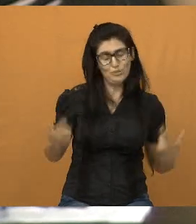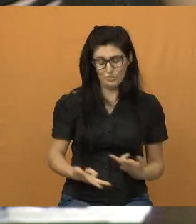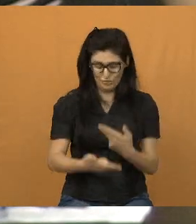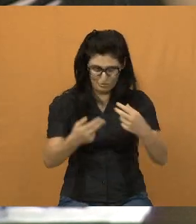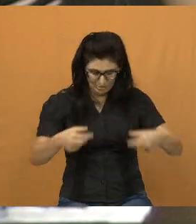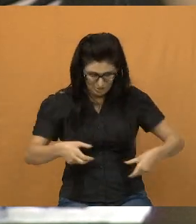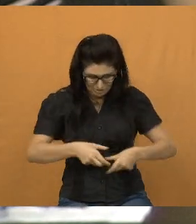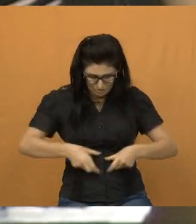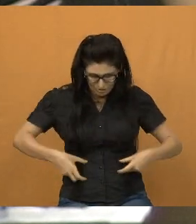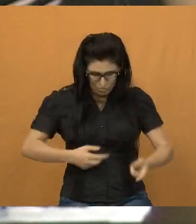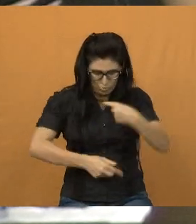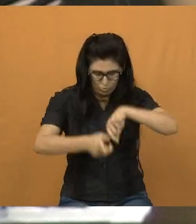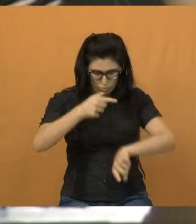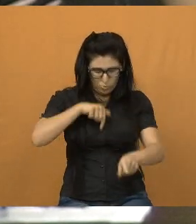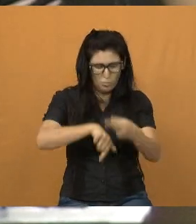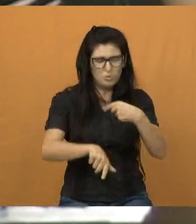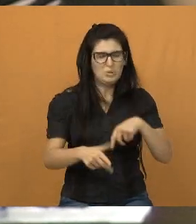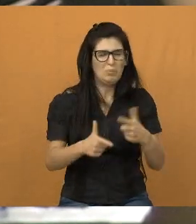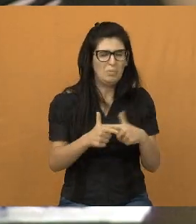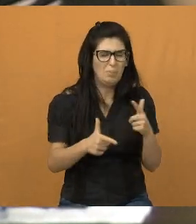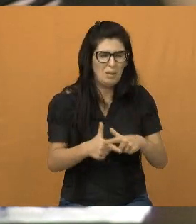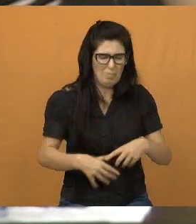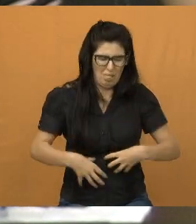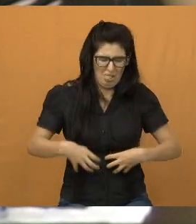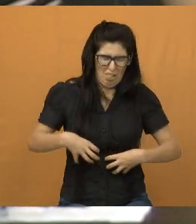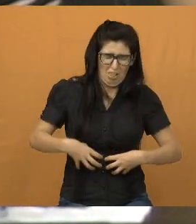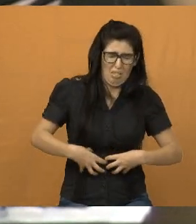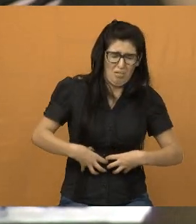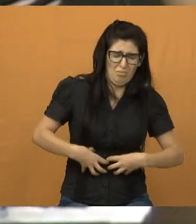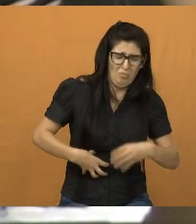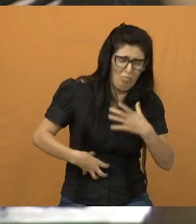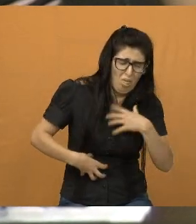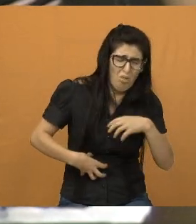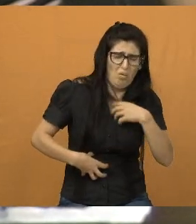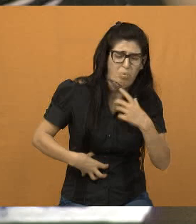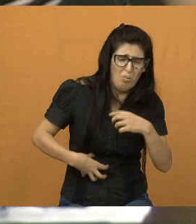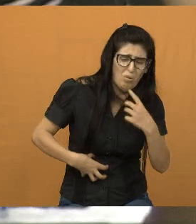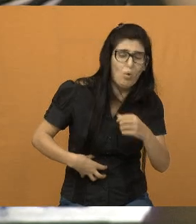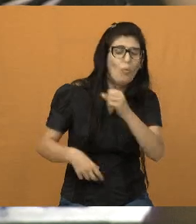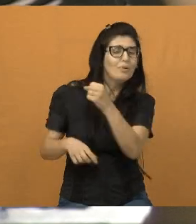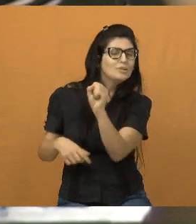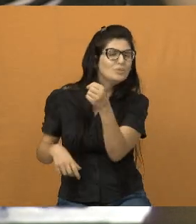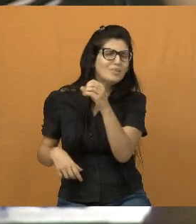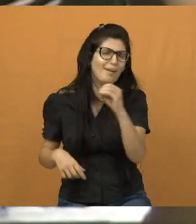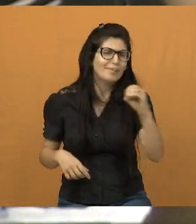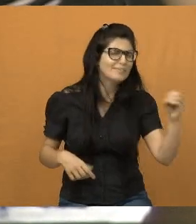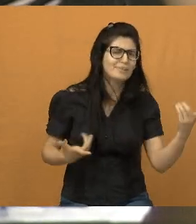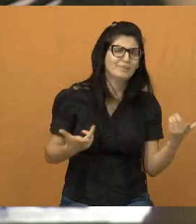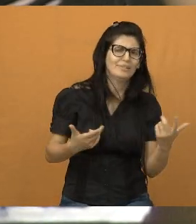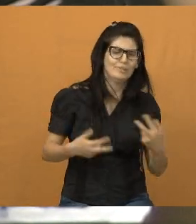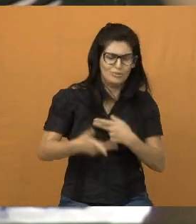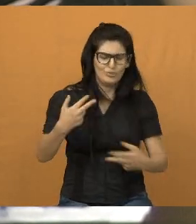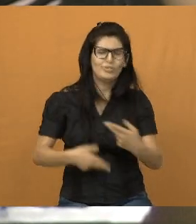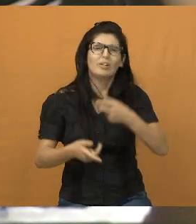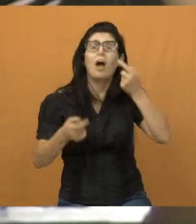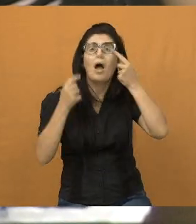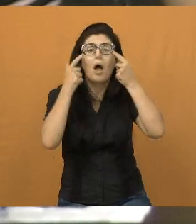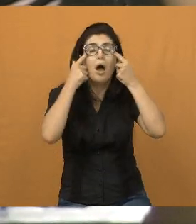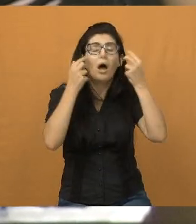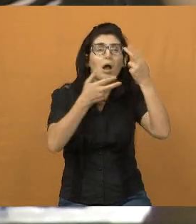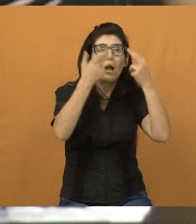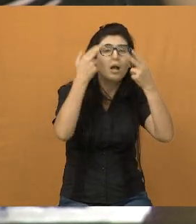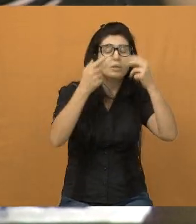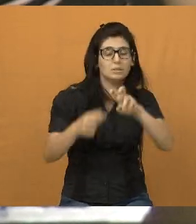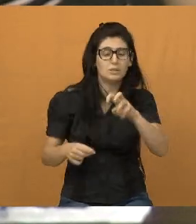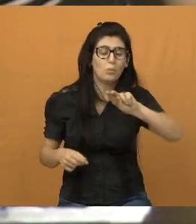úlcera, gastrite, são 800 e poucas cirurgias, né? De catarata, que nós fizemos 5.000,